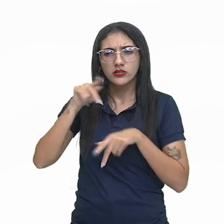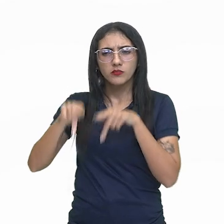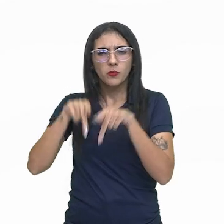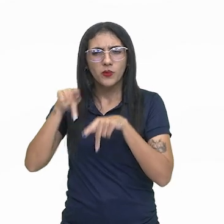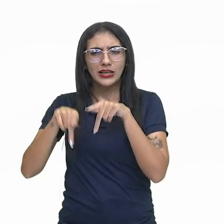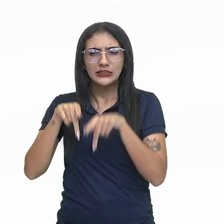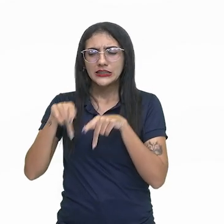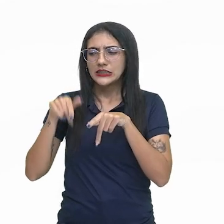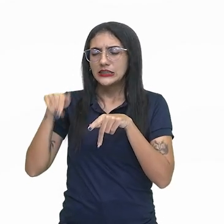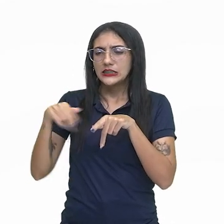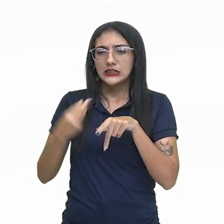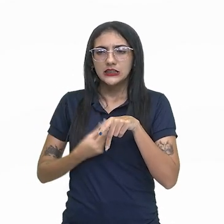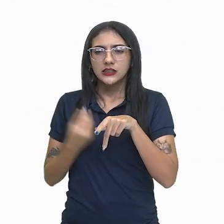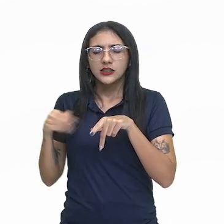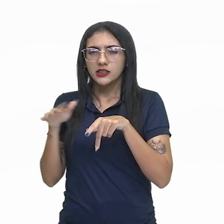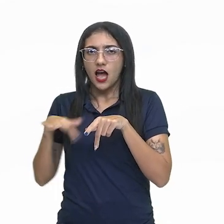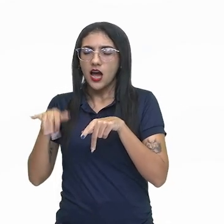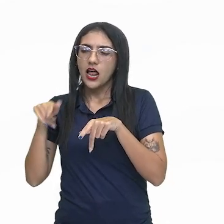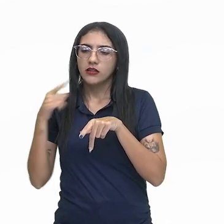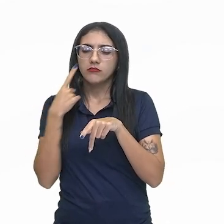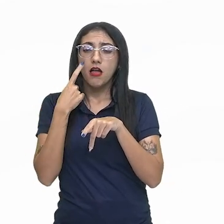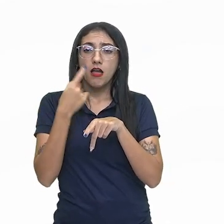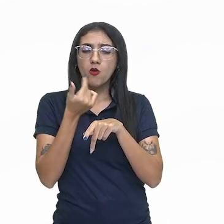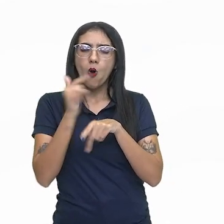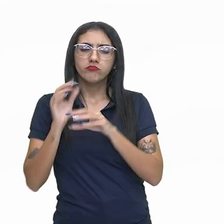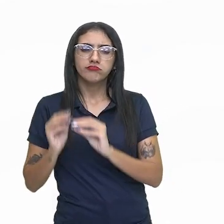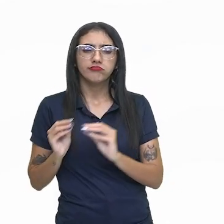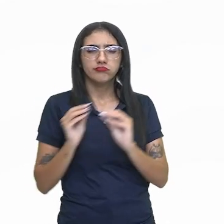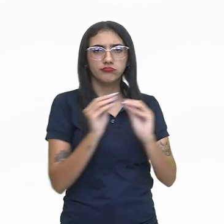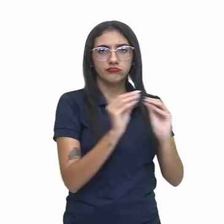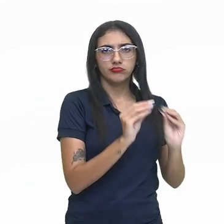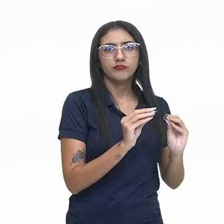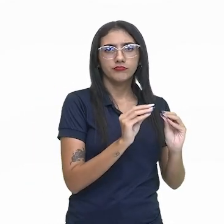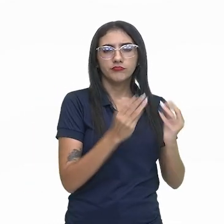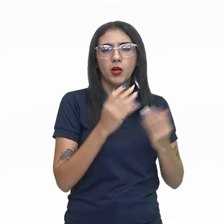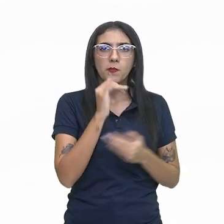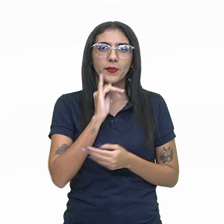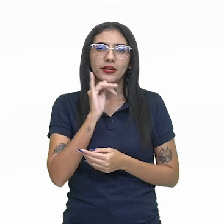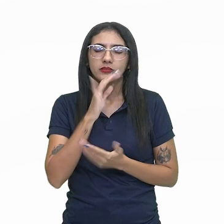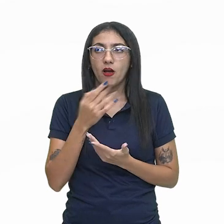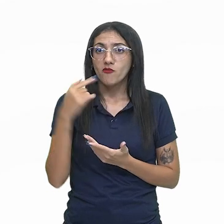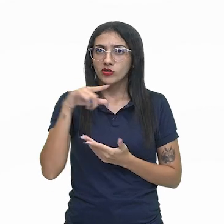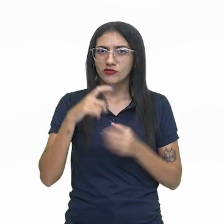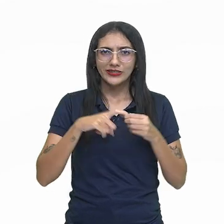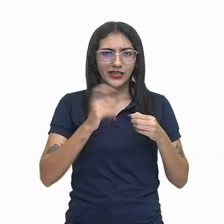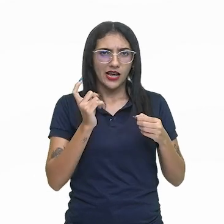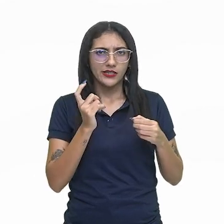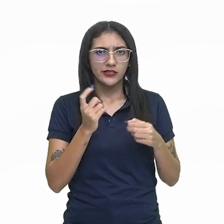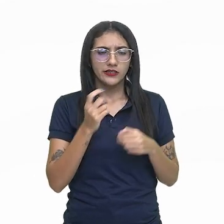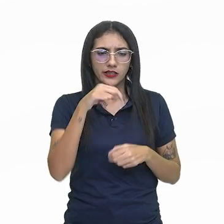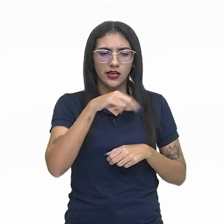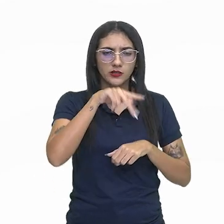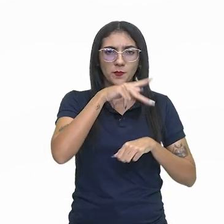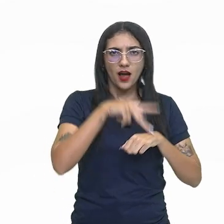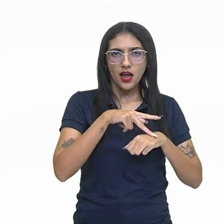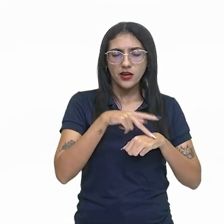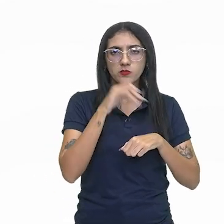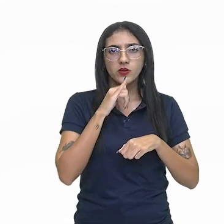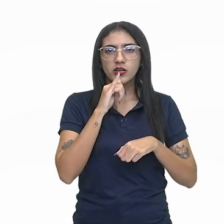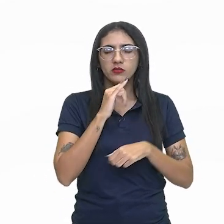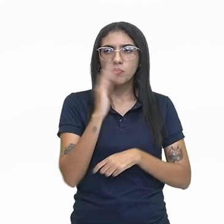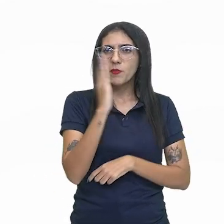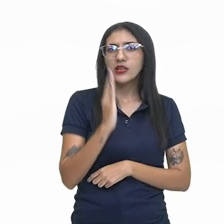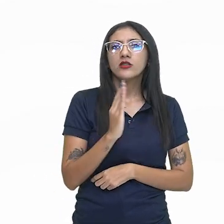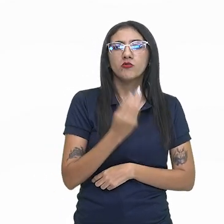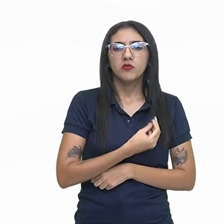população, aquela pessoa, ela vá dar entrada ali em um outro país. Você não vai, por exemplo, sair de um país onde você